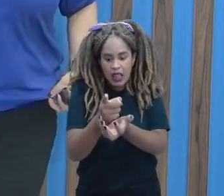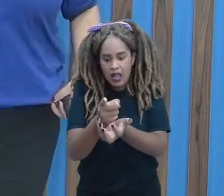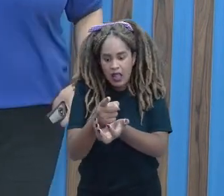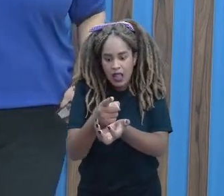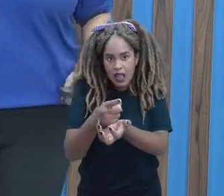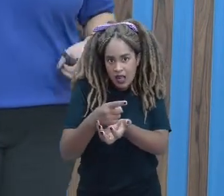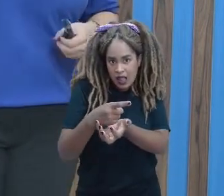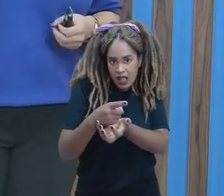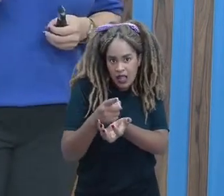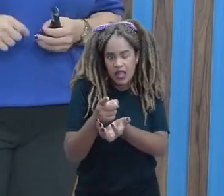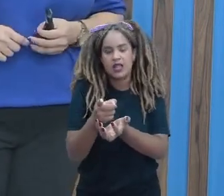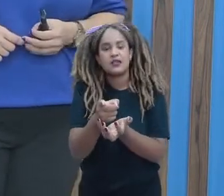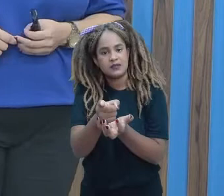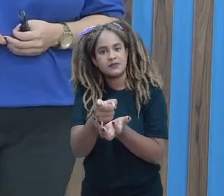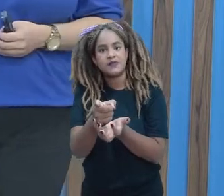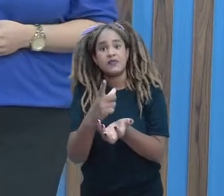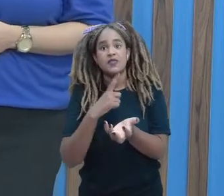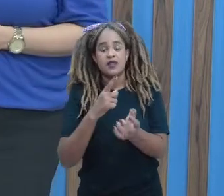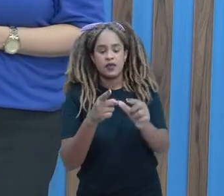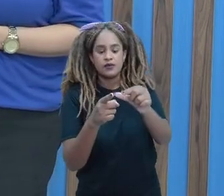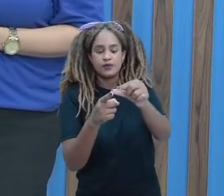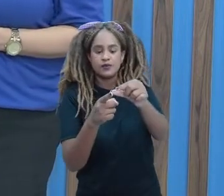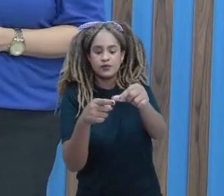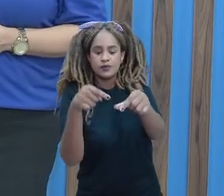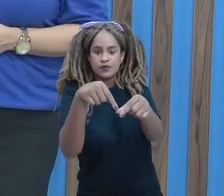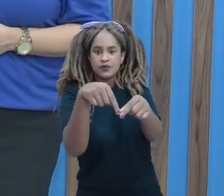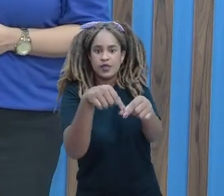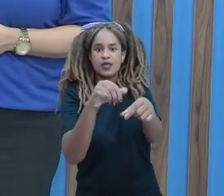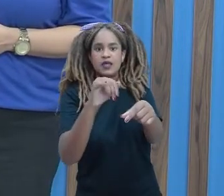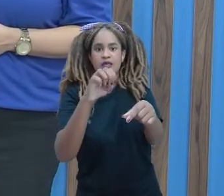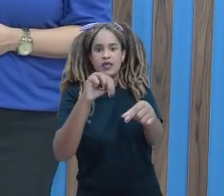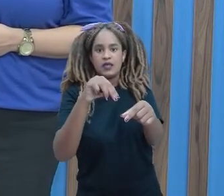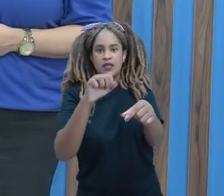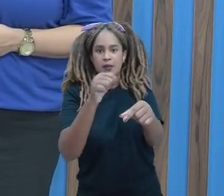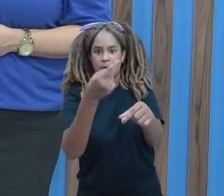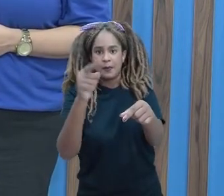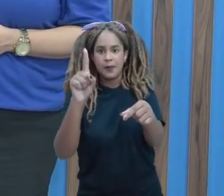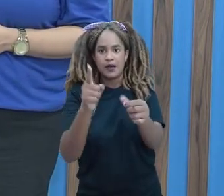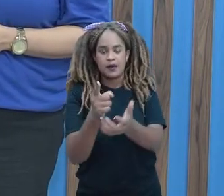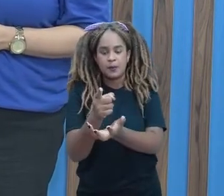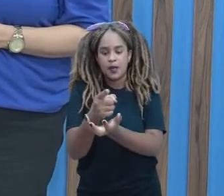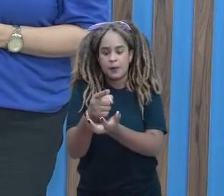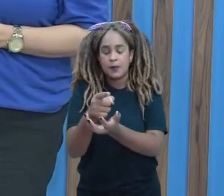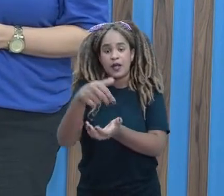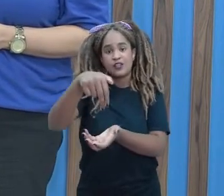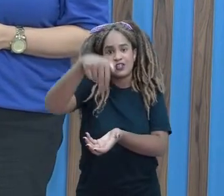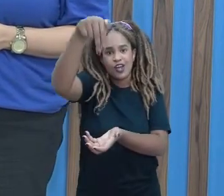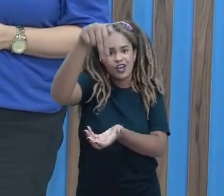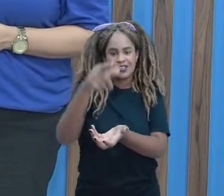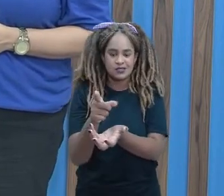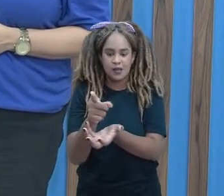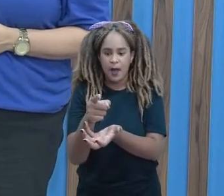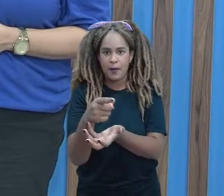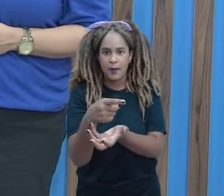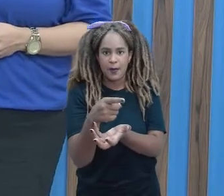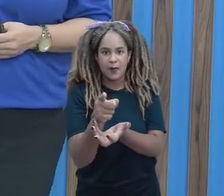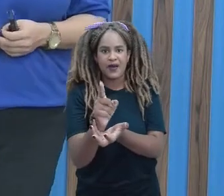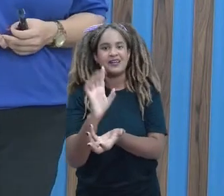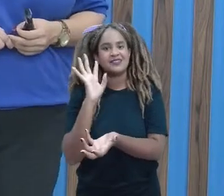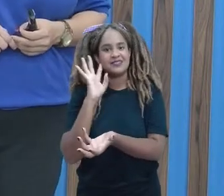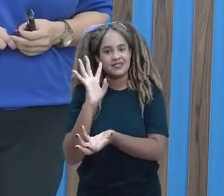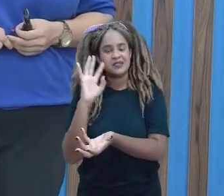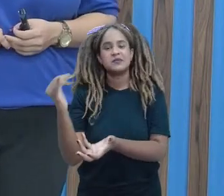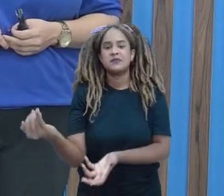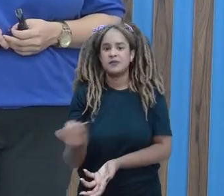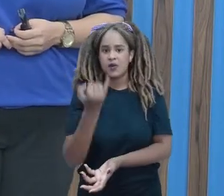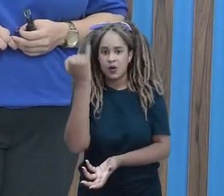o que, gente? Um ímã aí na pontinha, né? Orientando sempre na mesma direção, a direção norte ali, ó. Que bacana,